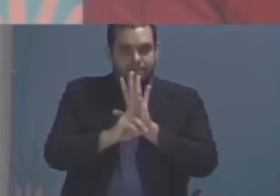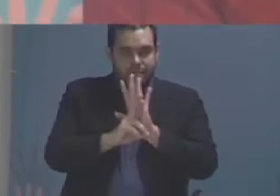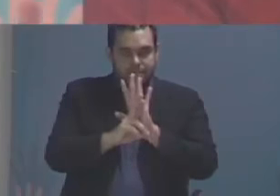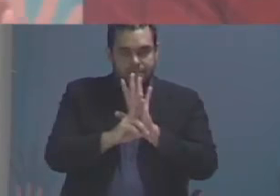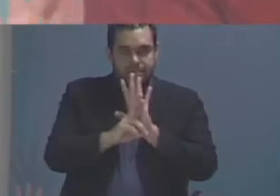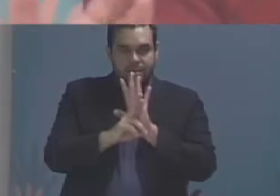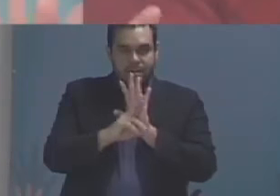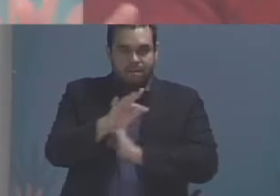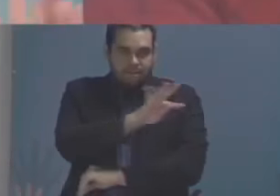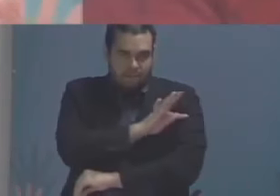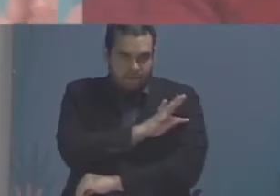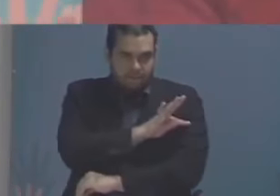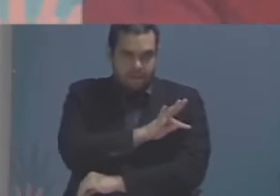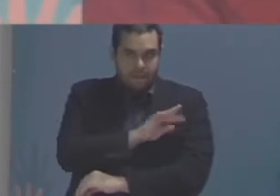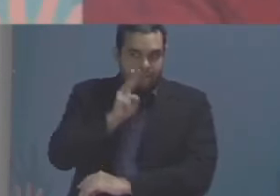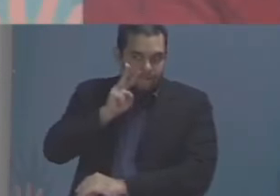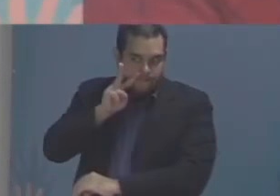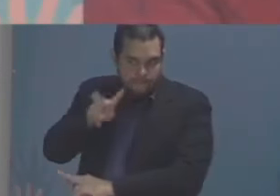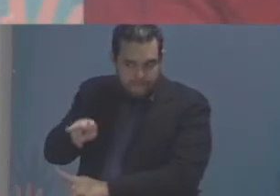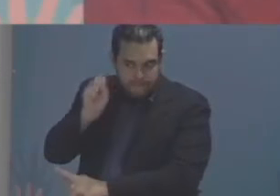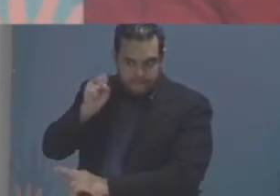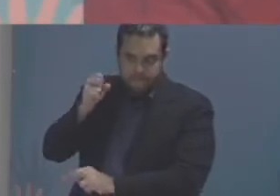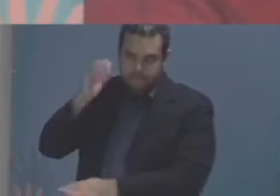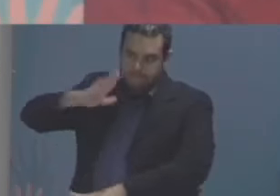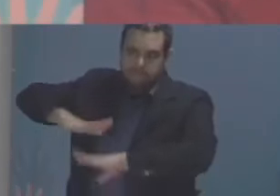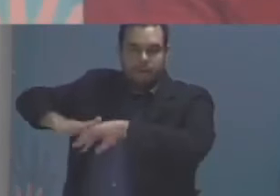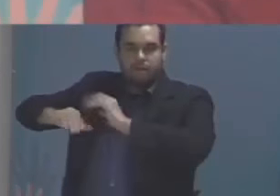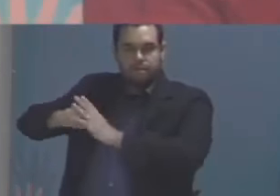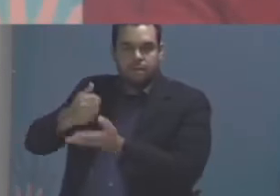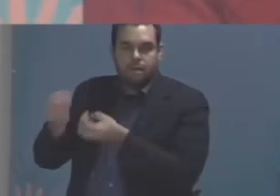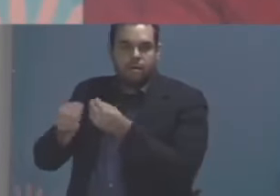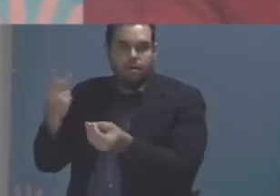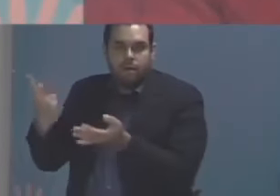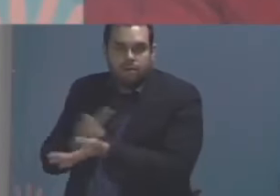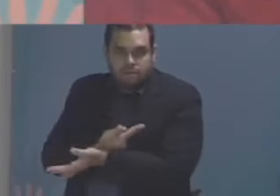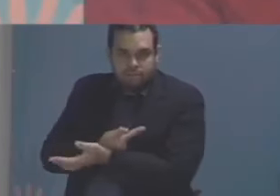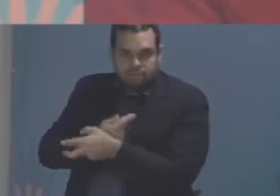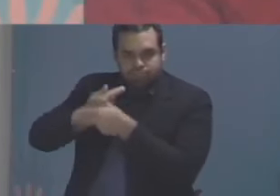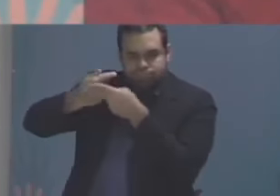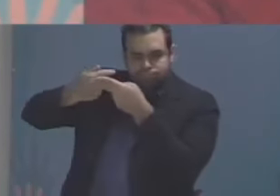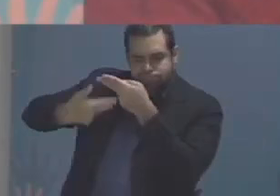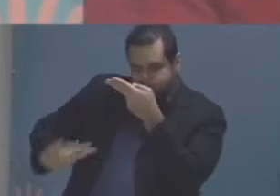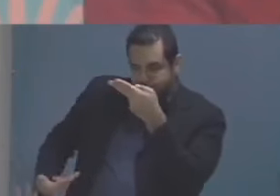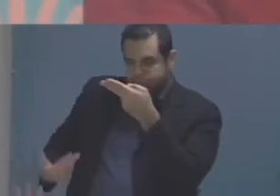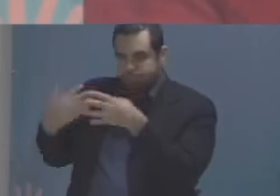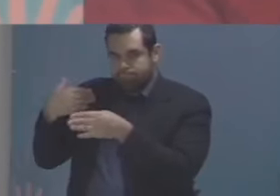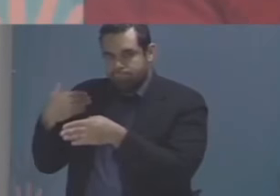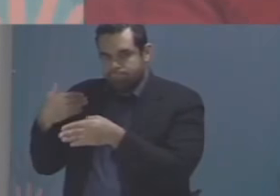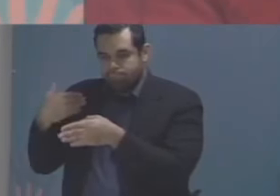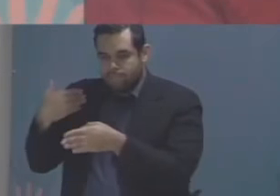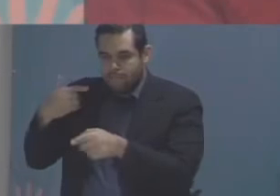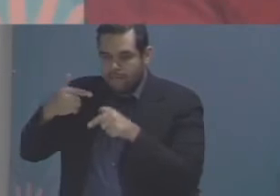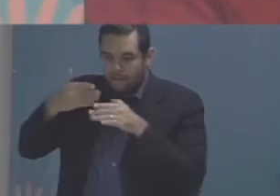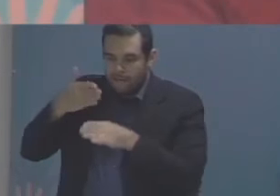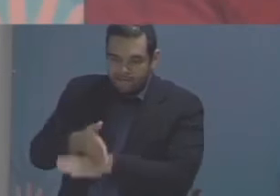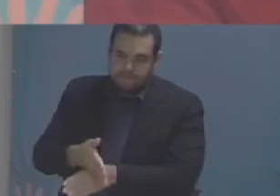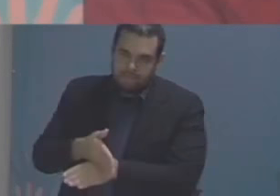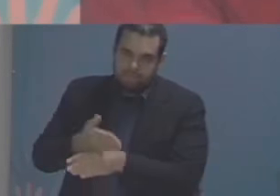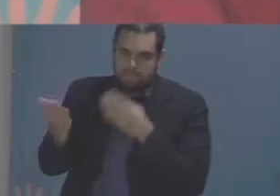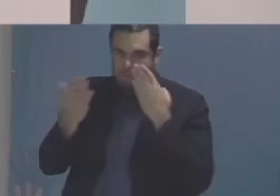vemos todas, e ouvimos e organizamos todas as contribuições das diversas abordagens da